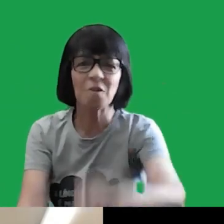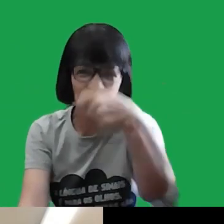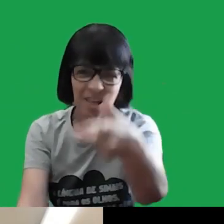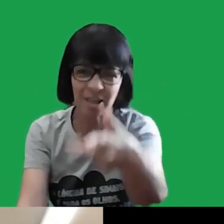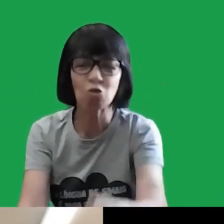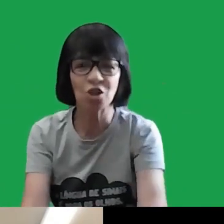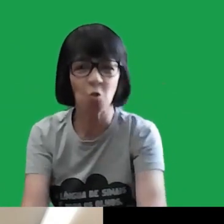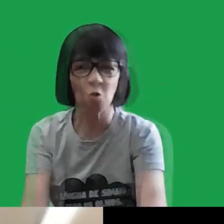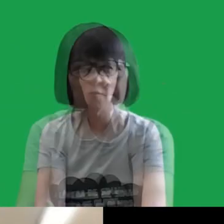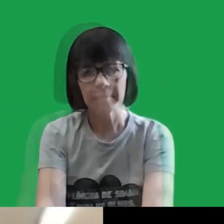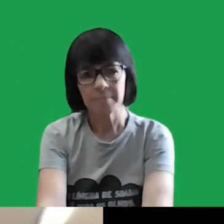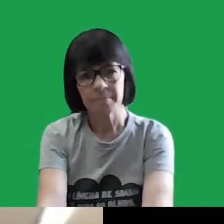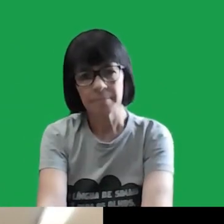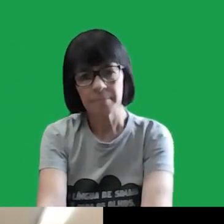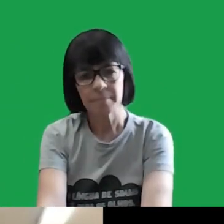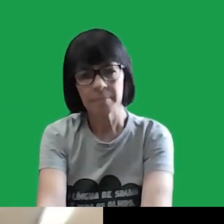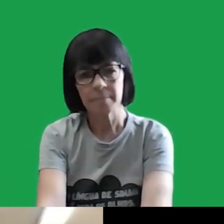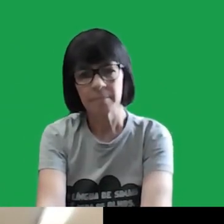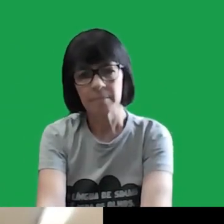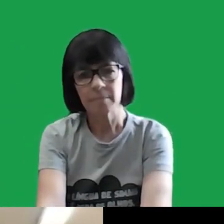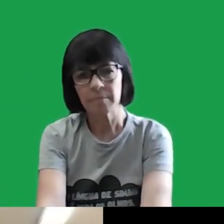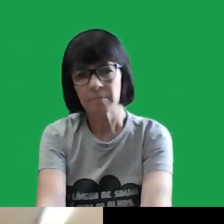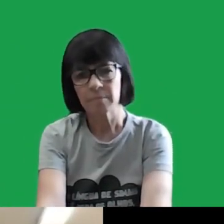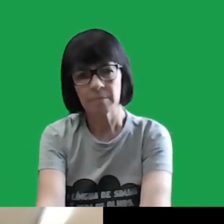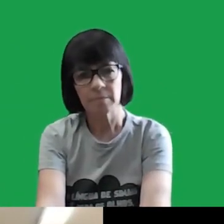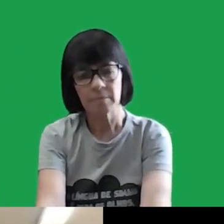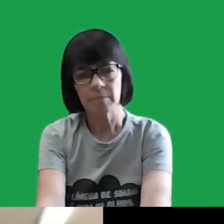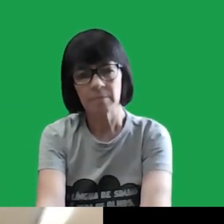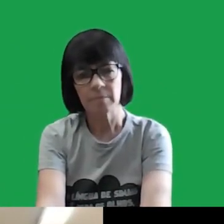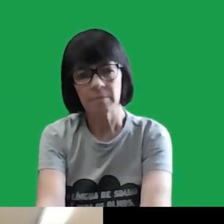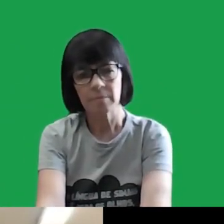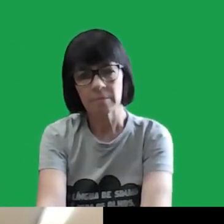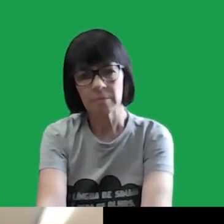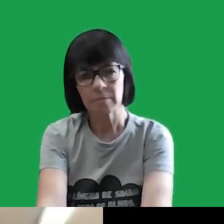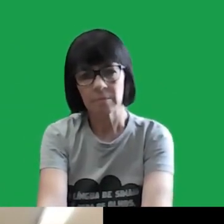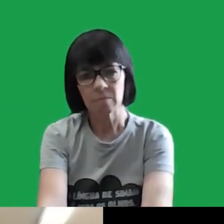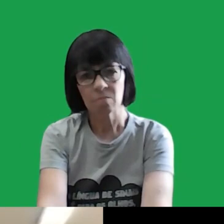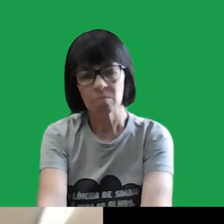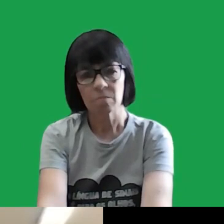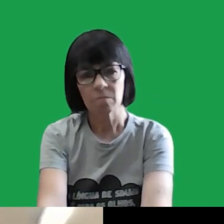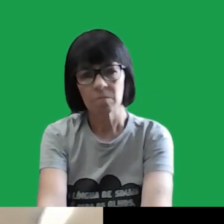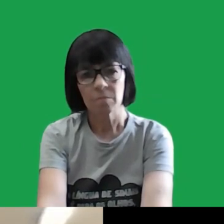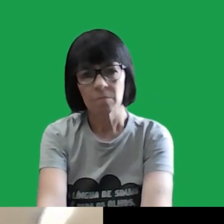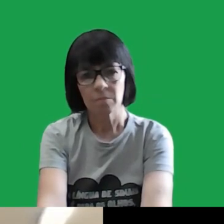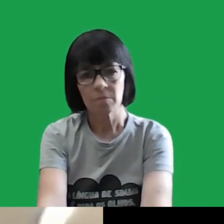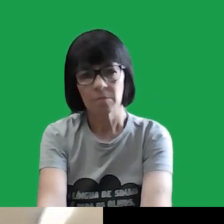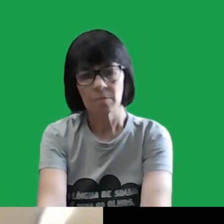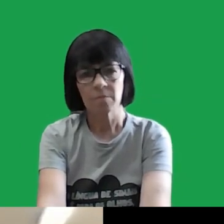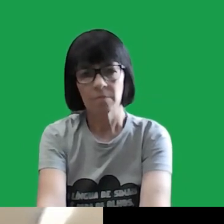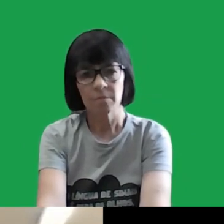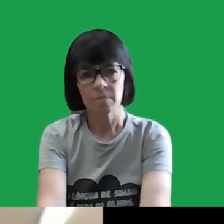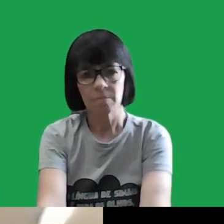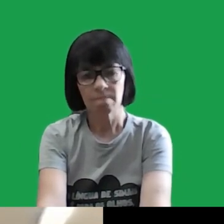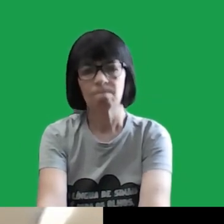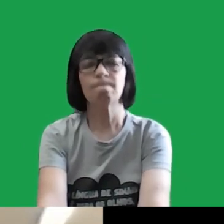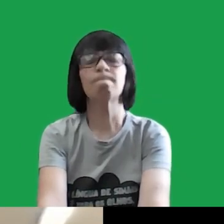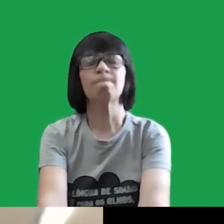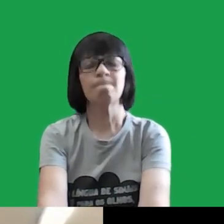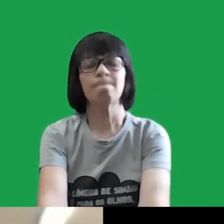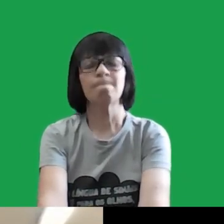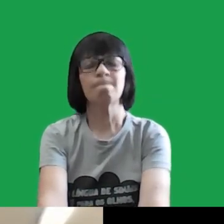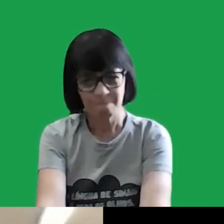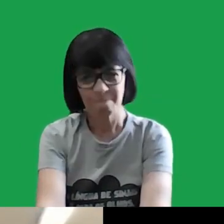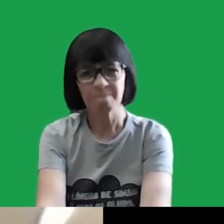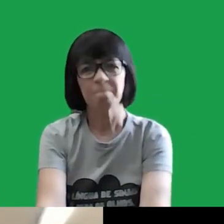mas, assim, eu faria tudo de novo. Qual papel vocês acham, assim, que estudar na Unimpes teve, assim, nesse trabalho